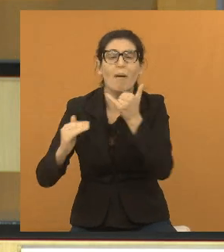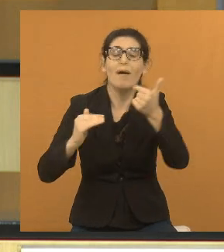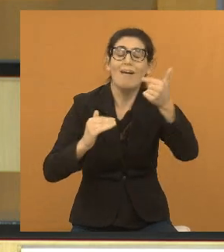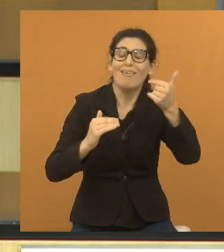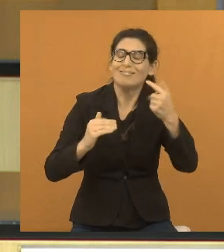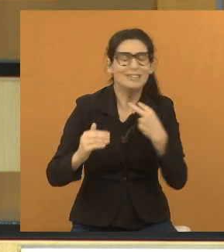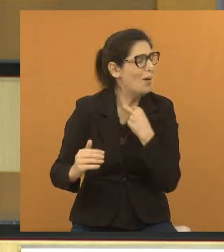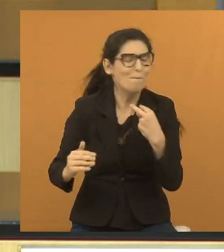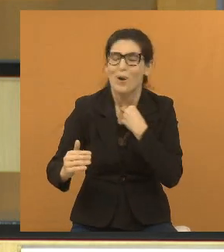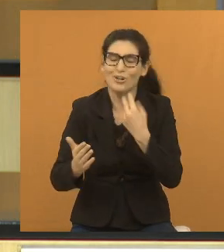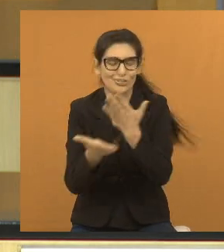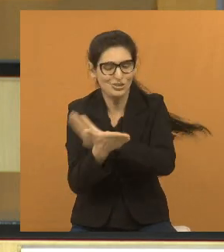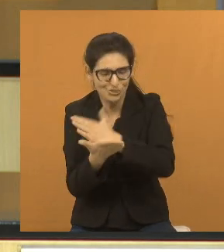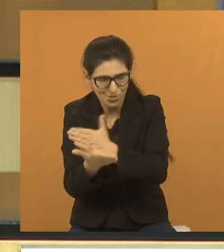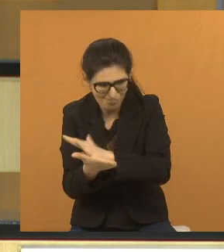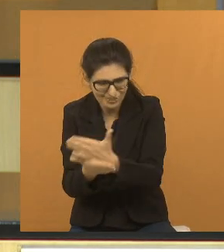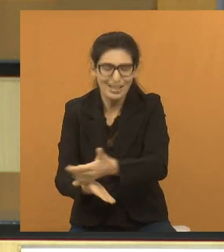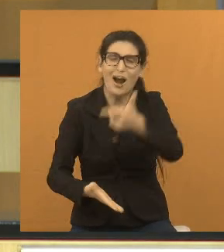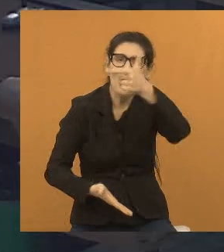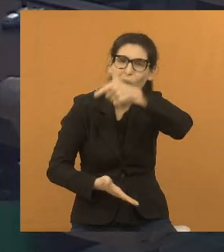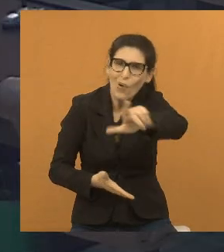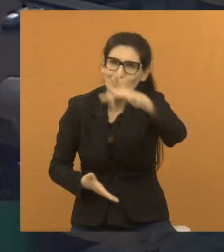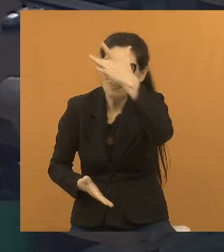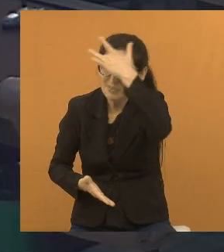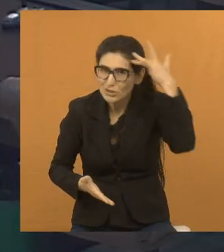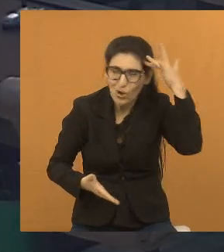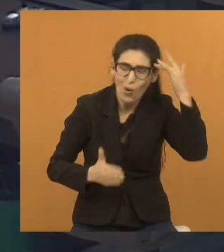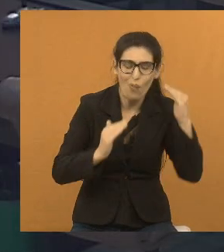à residência. Ok?